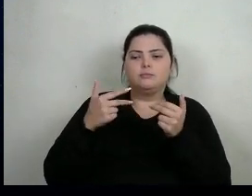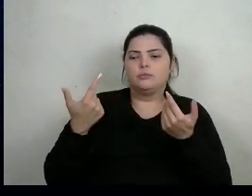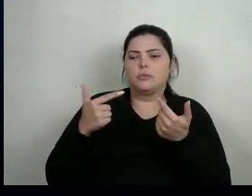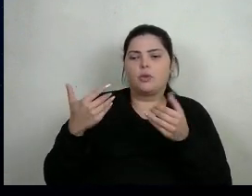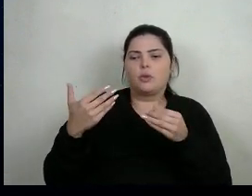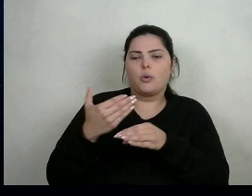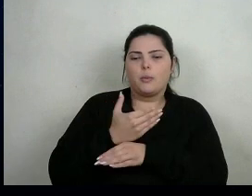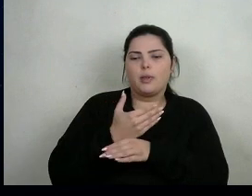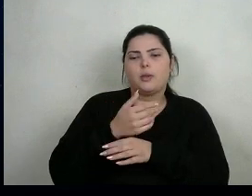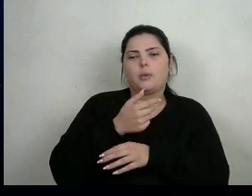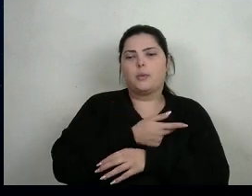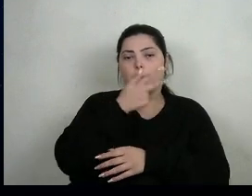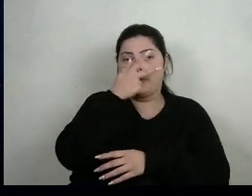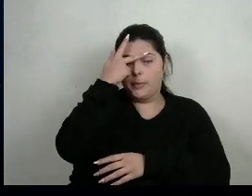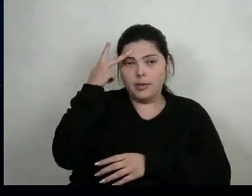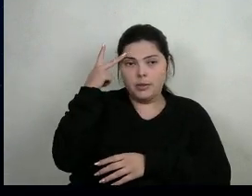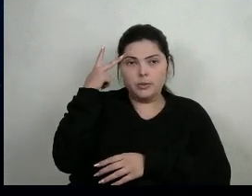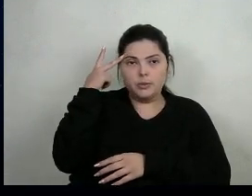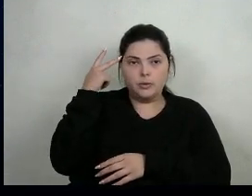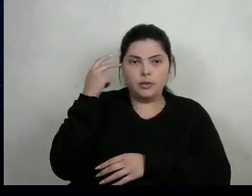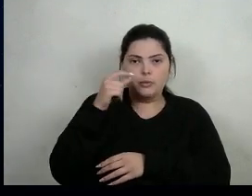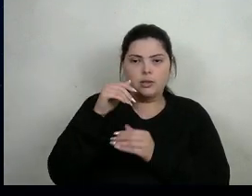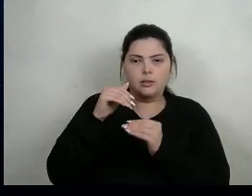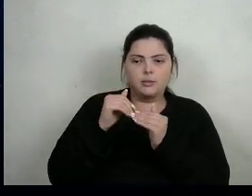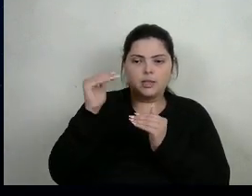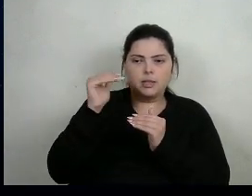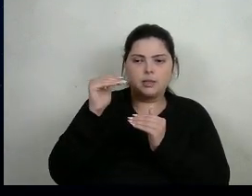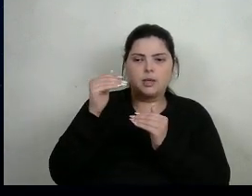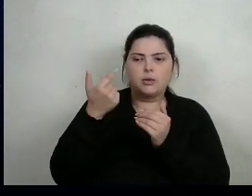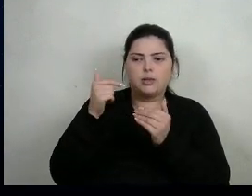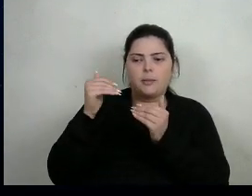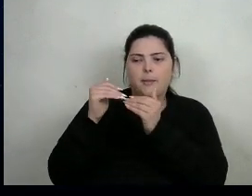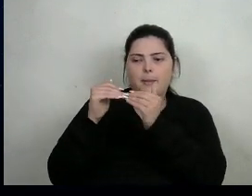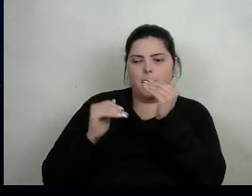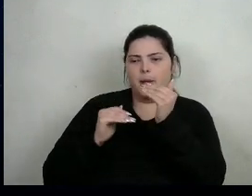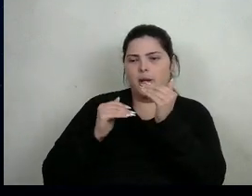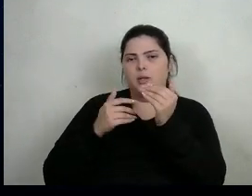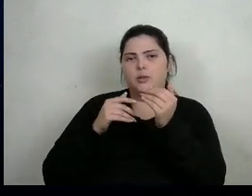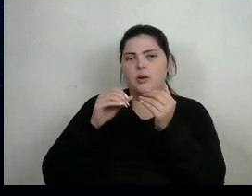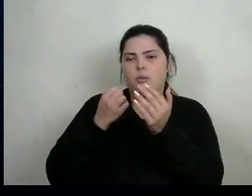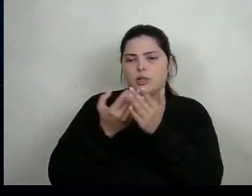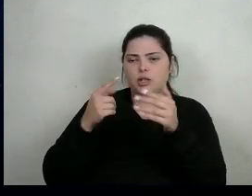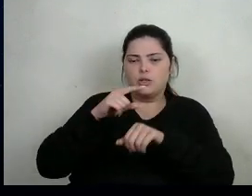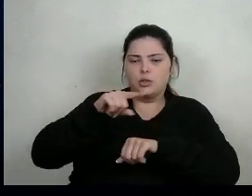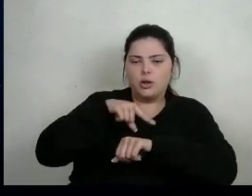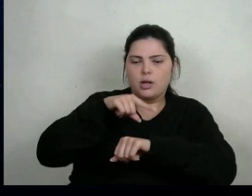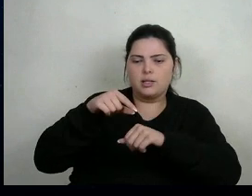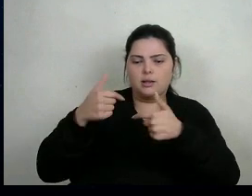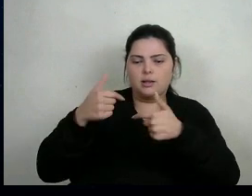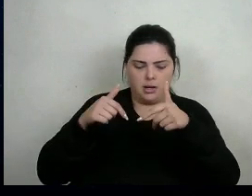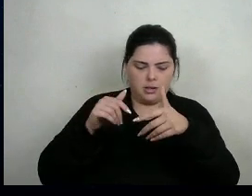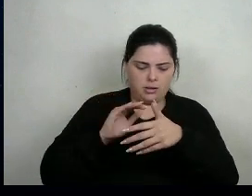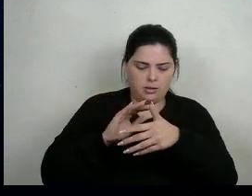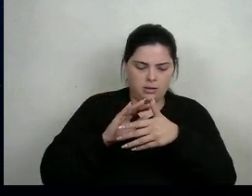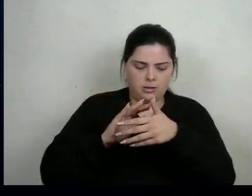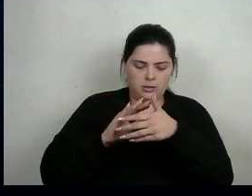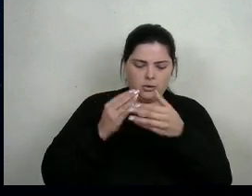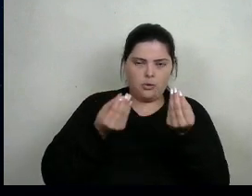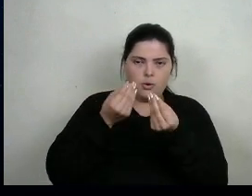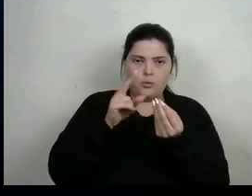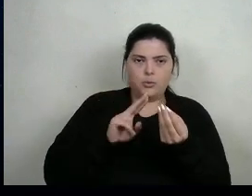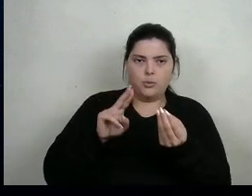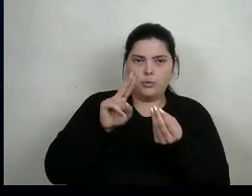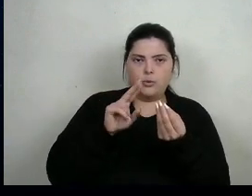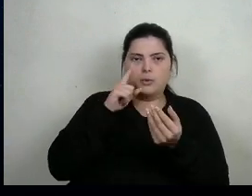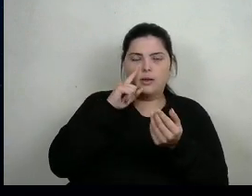uma pessoa que arredonda para cima e uma outra pessoa que é redonda para baixo a quantidade de horas trabalhadas por exemplo como que eu uso isso para medir